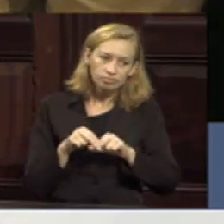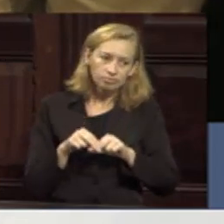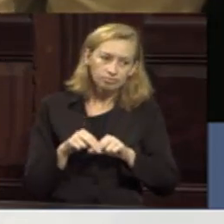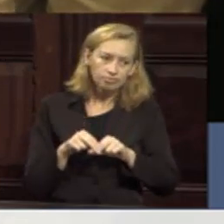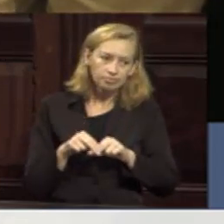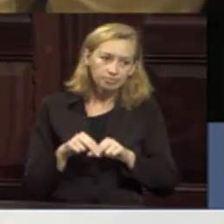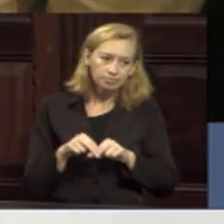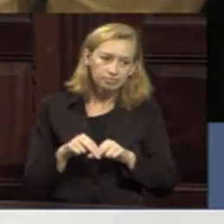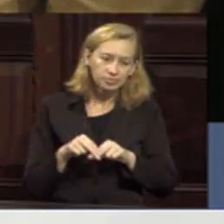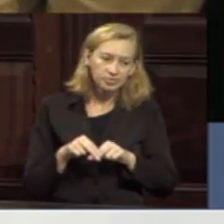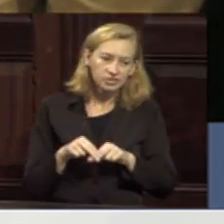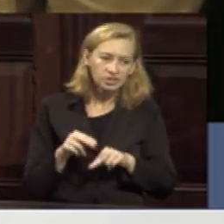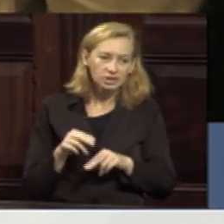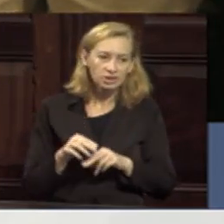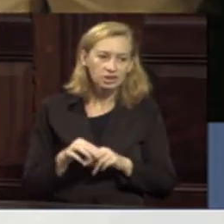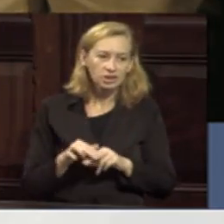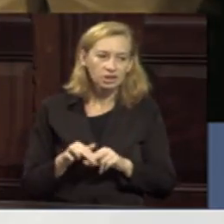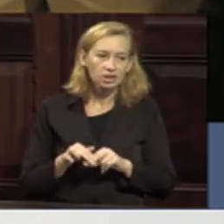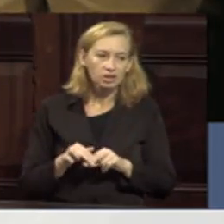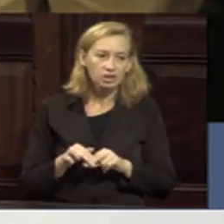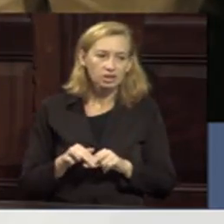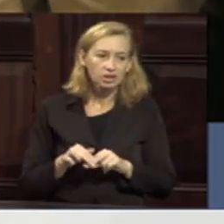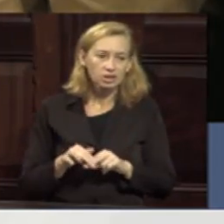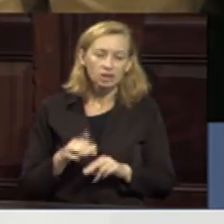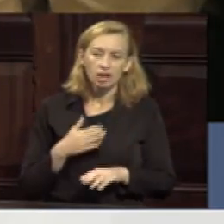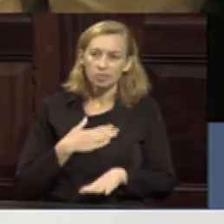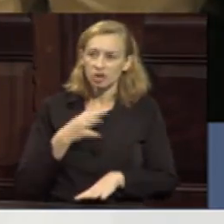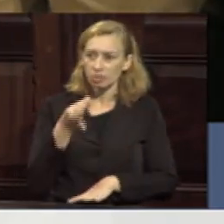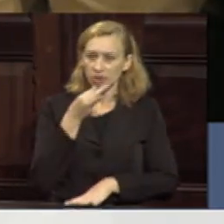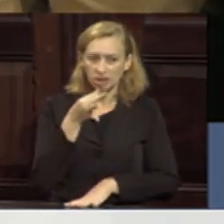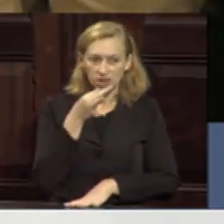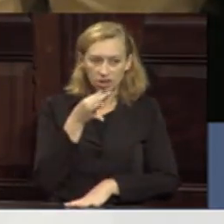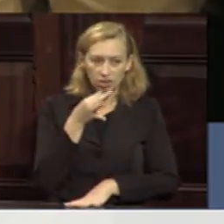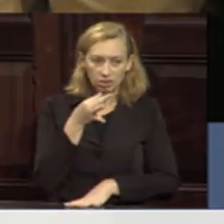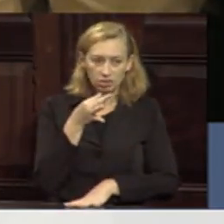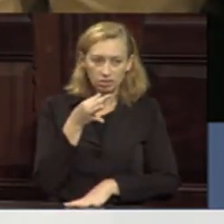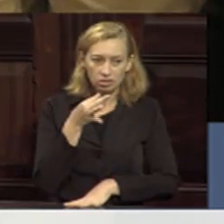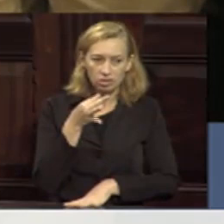foi por isso exatamente, que, na minha opinião, ela foi morta.